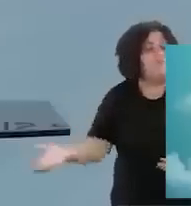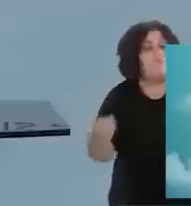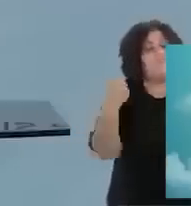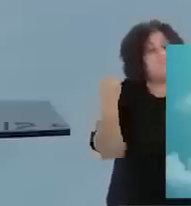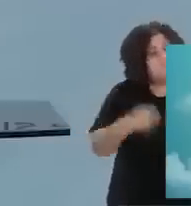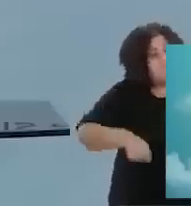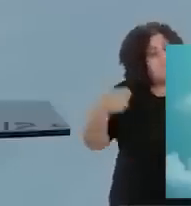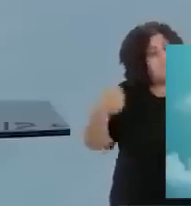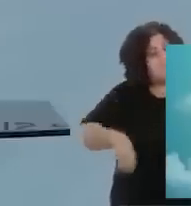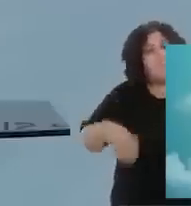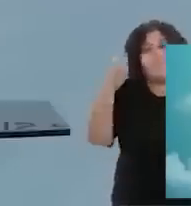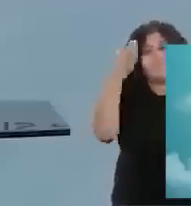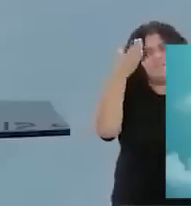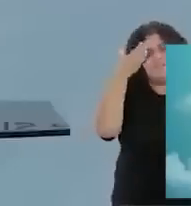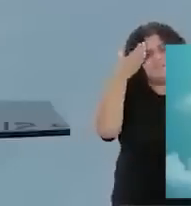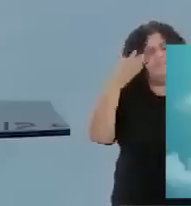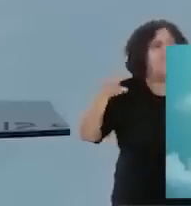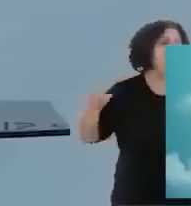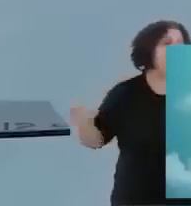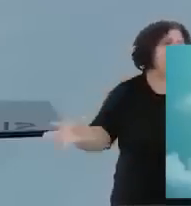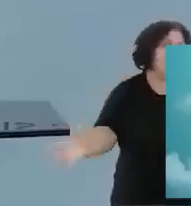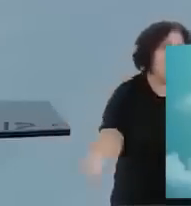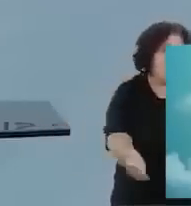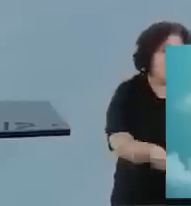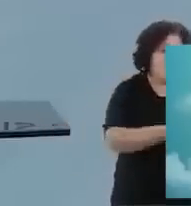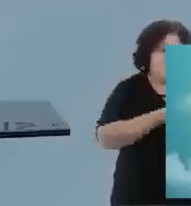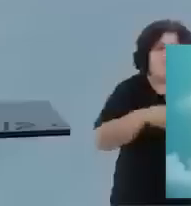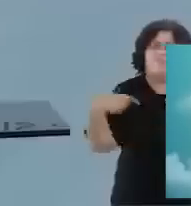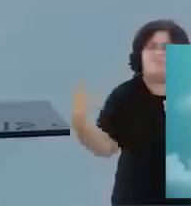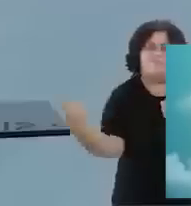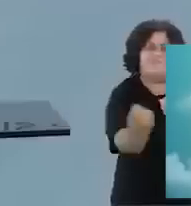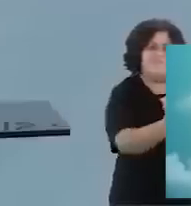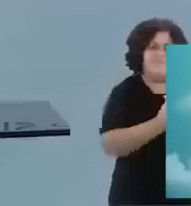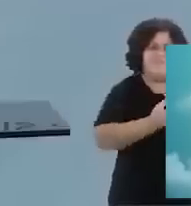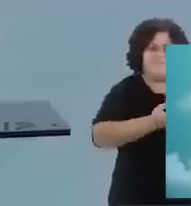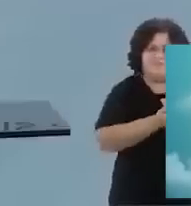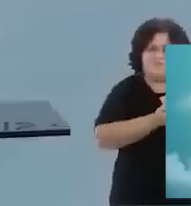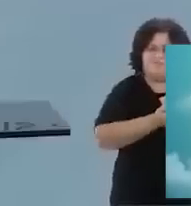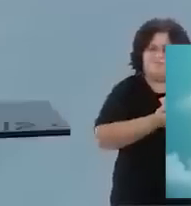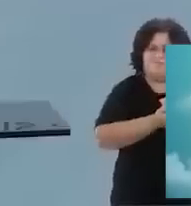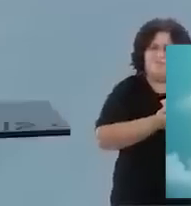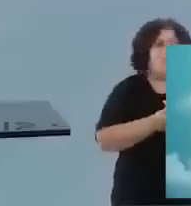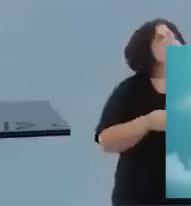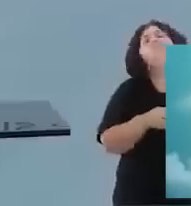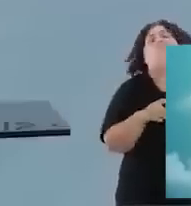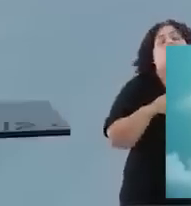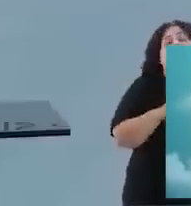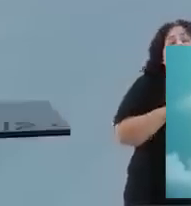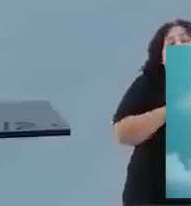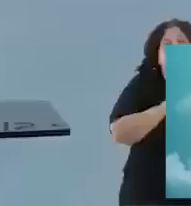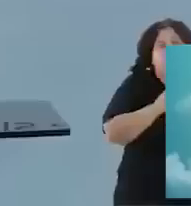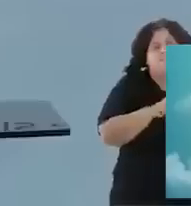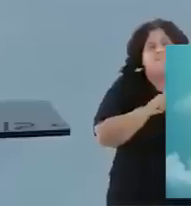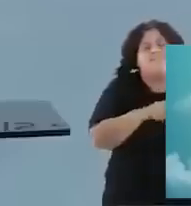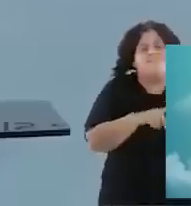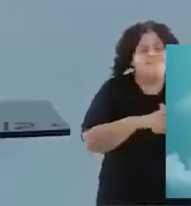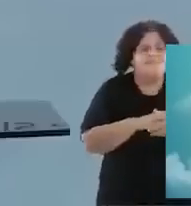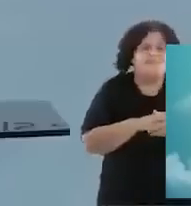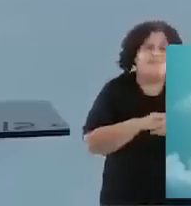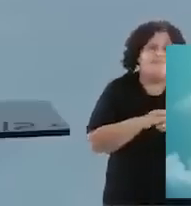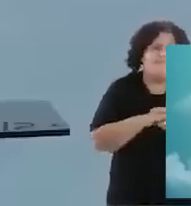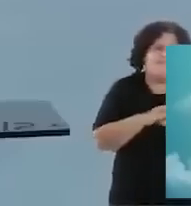aos outros. Mas, me permita, só mais um, porque eu sei que tem ceia